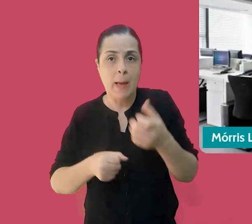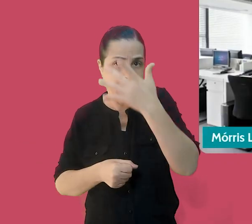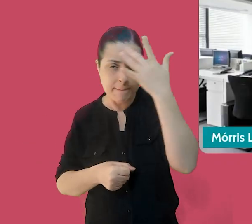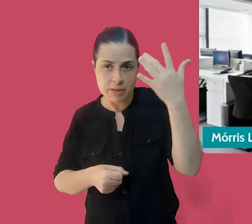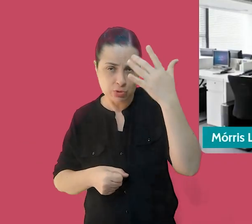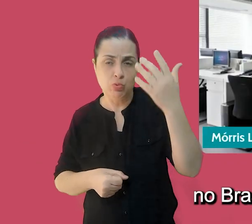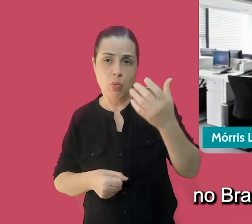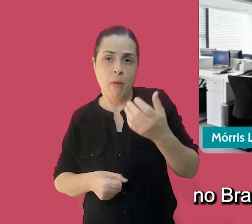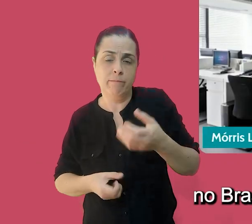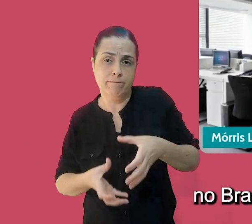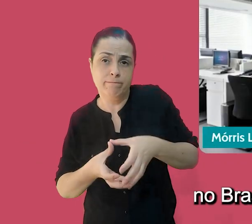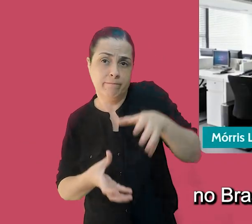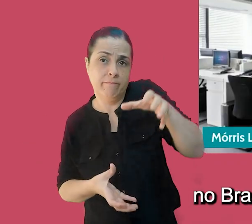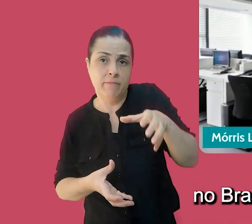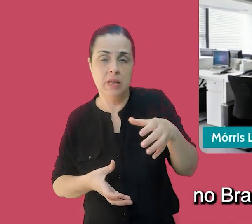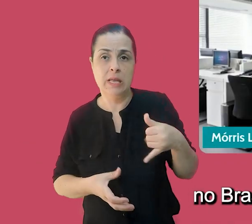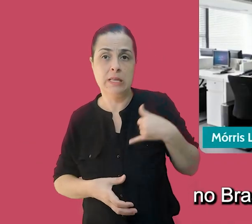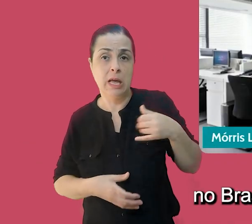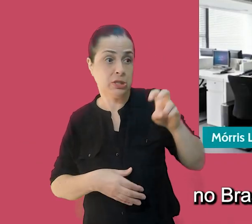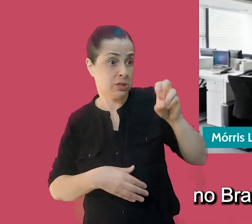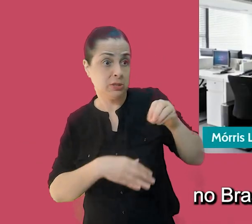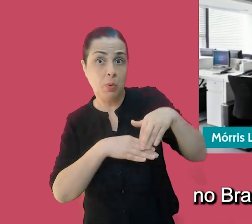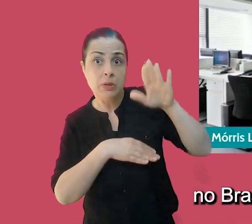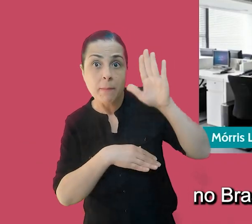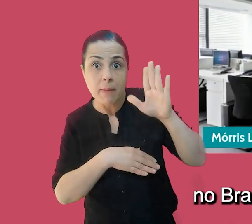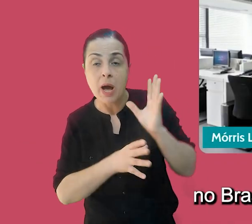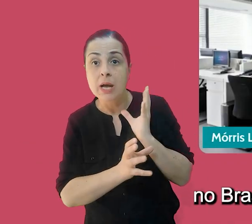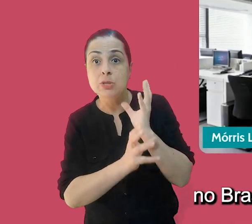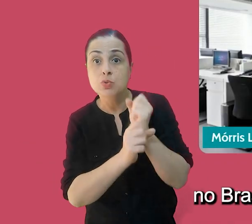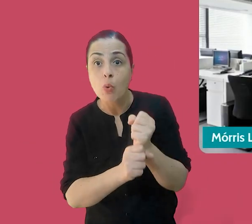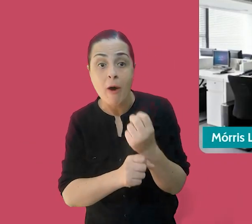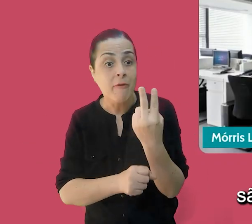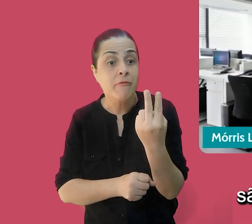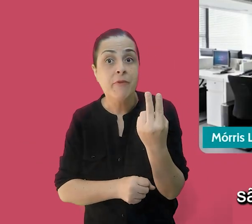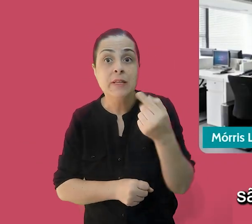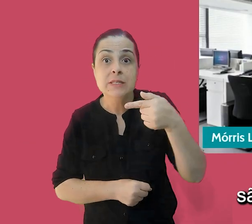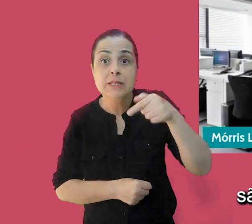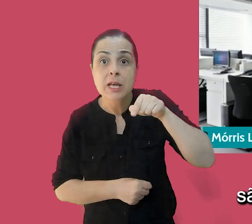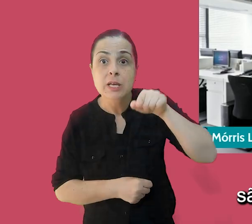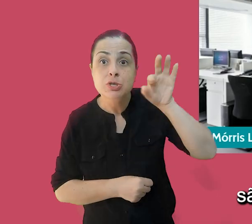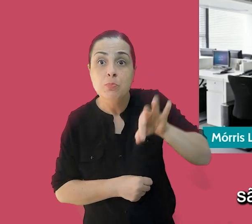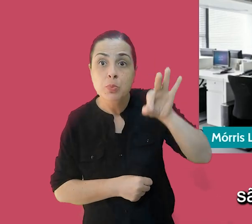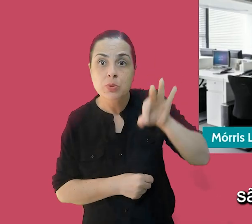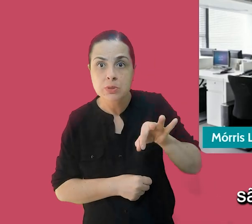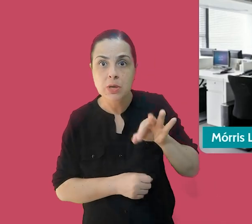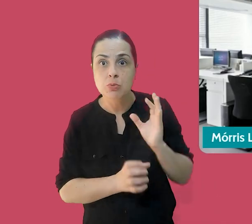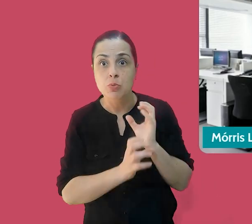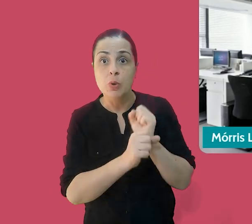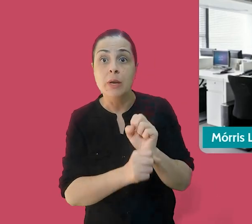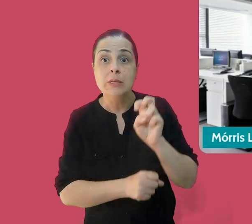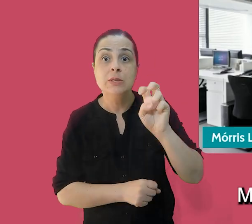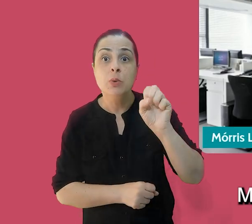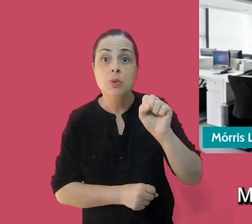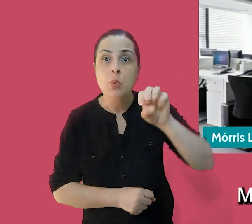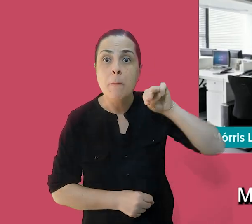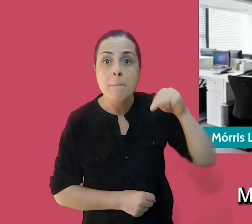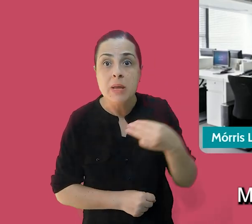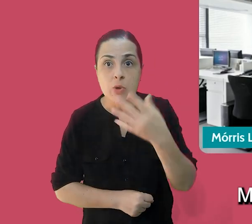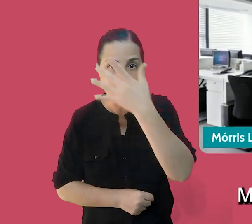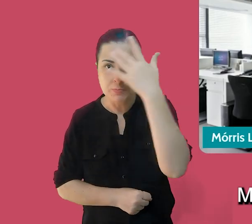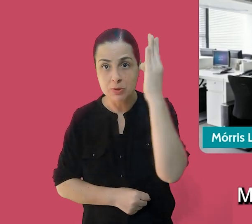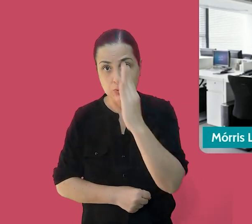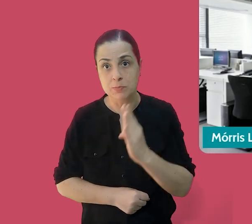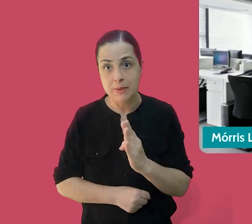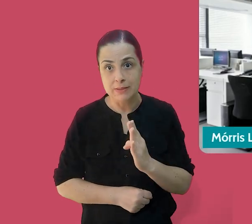fala de 50 a mais no Brasil hoje, já é 27% da população, são 58 milhões de pessoas. Mas nas